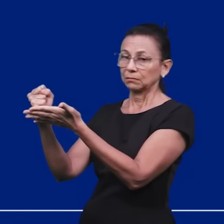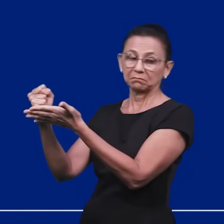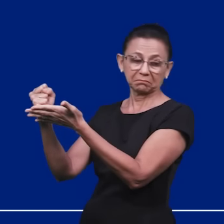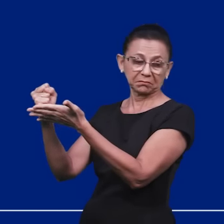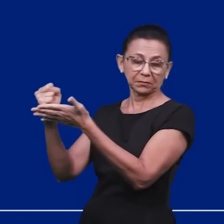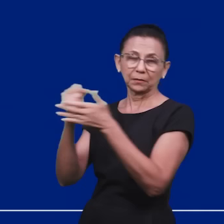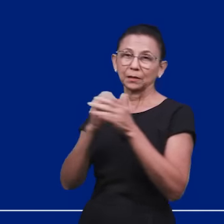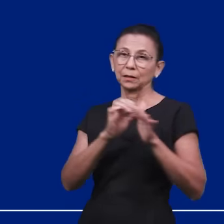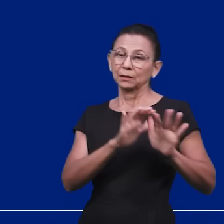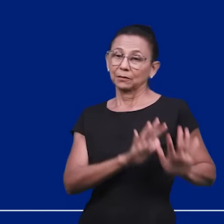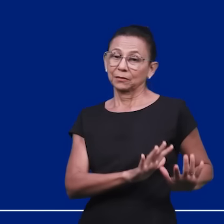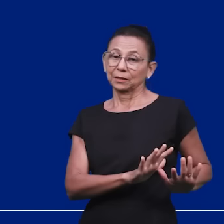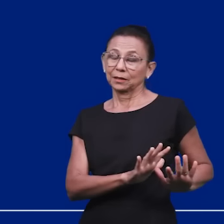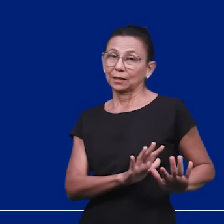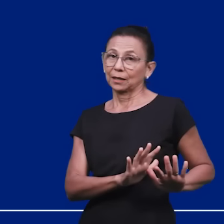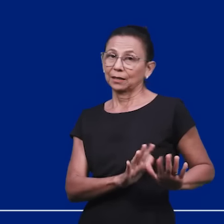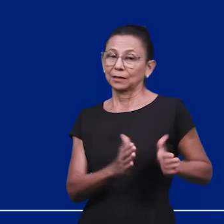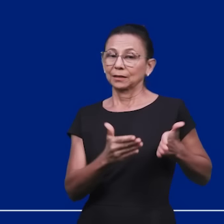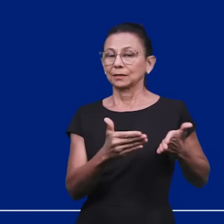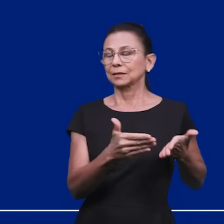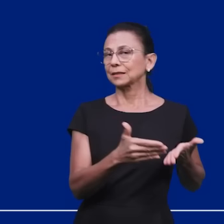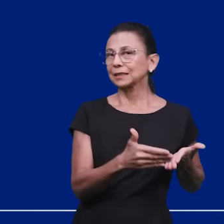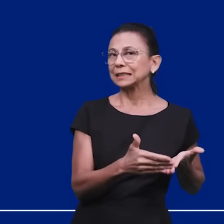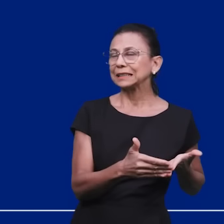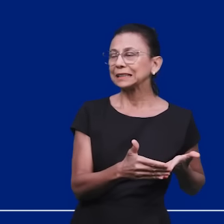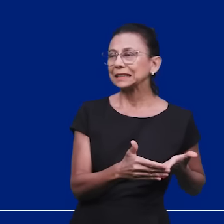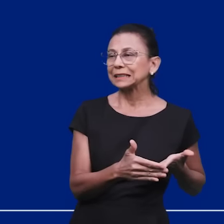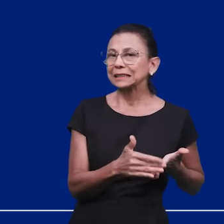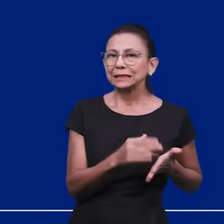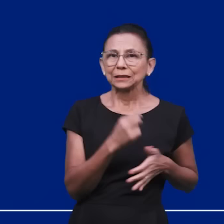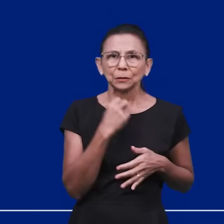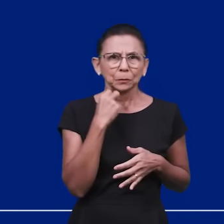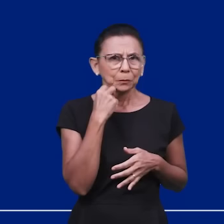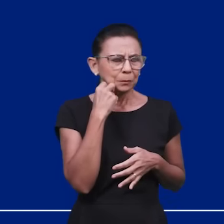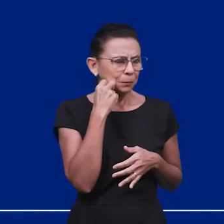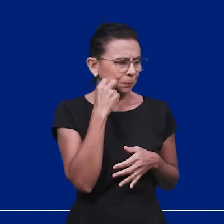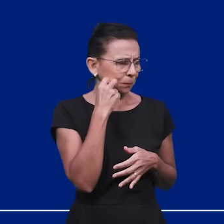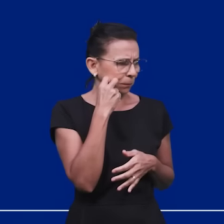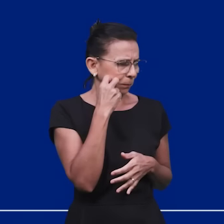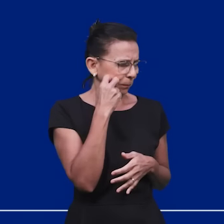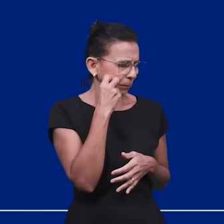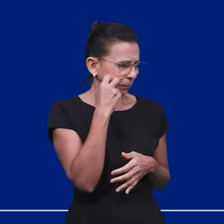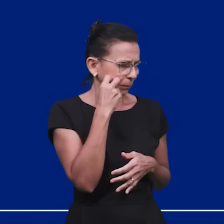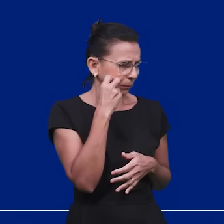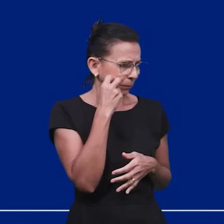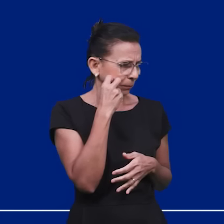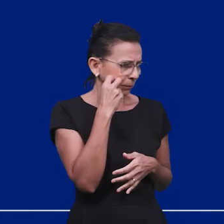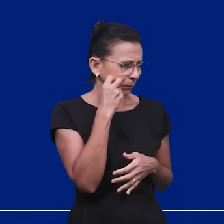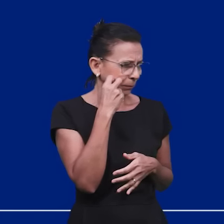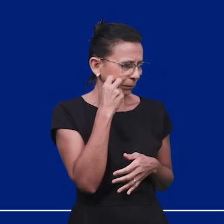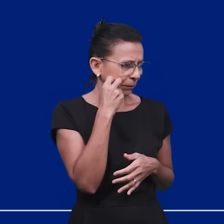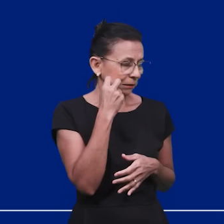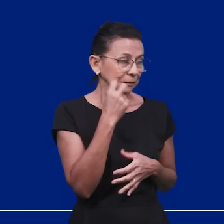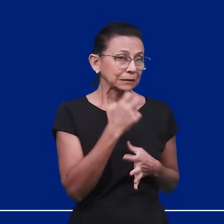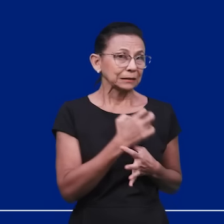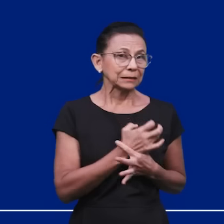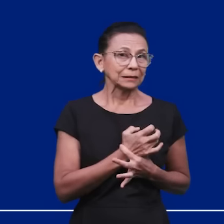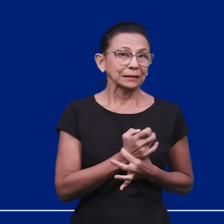infiel ficar, a infiel será constrangida, não é que expressão interessante de um adolescente,